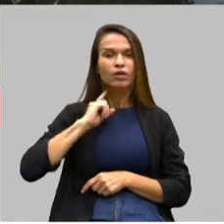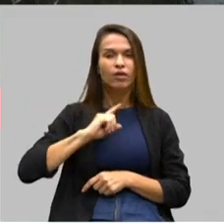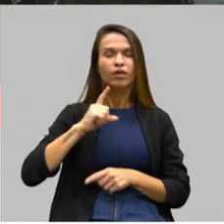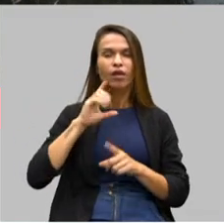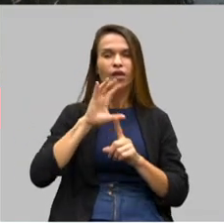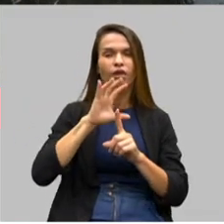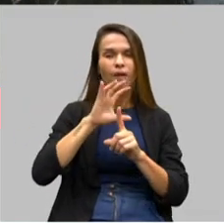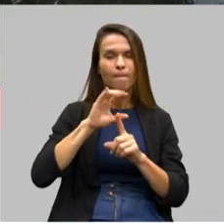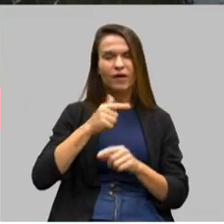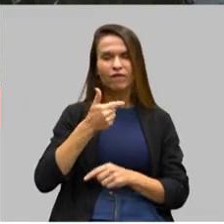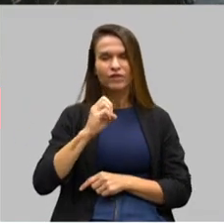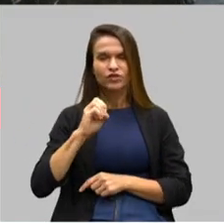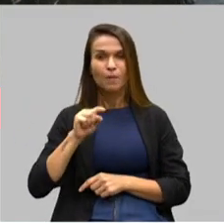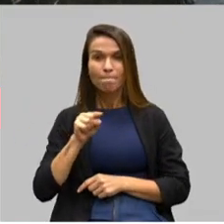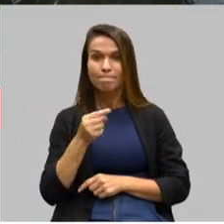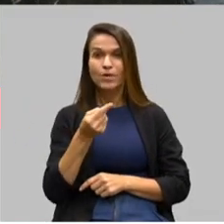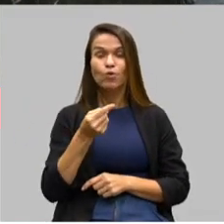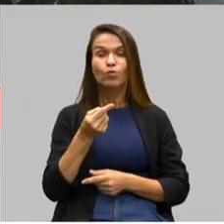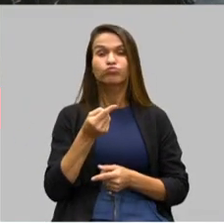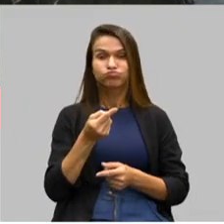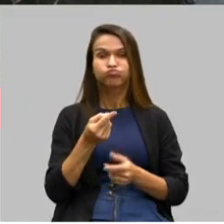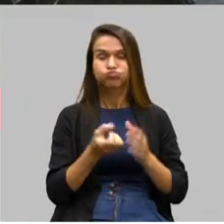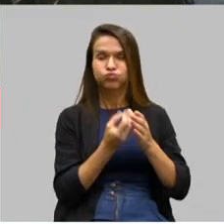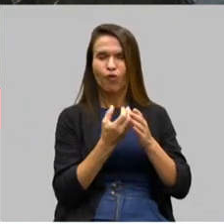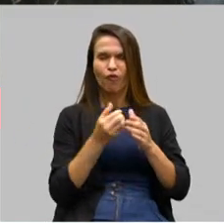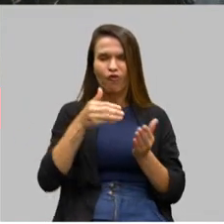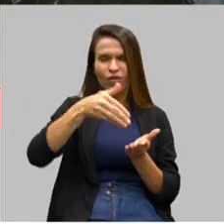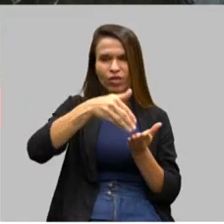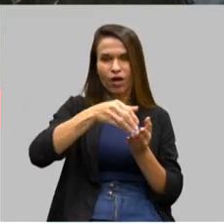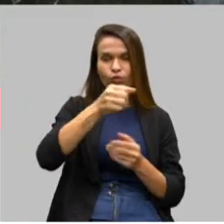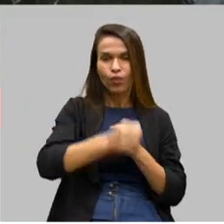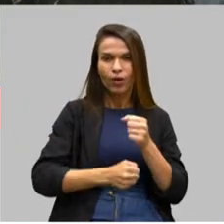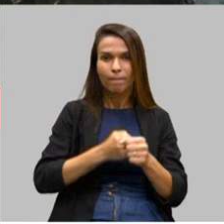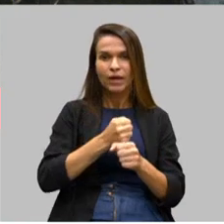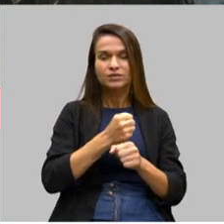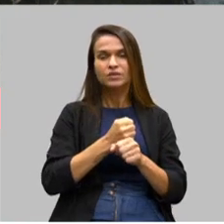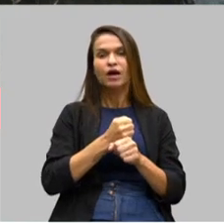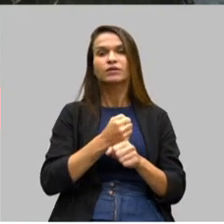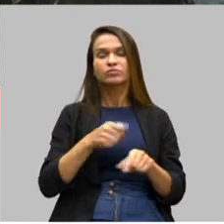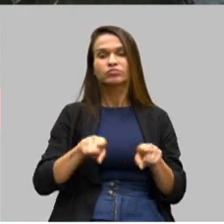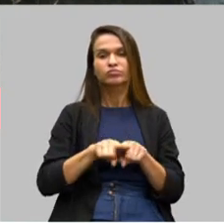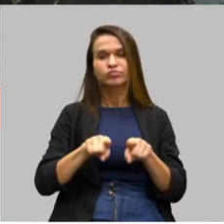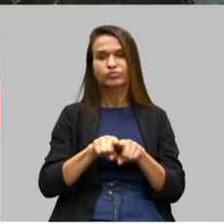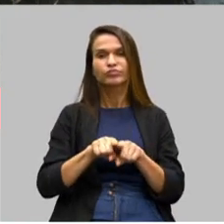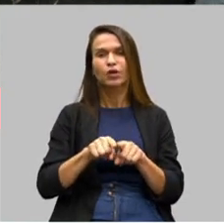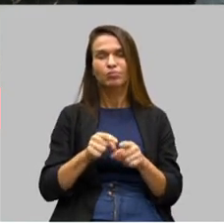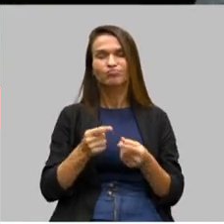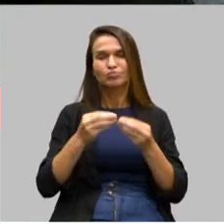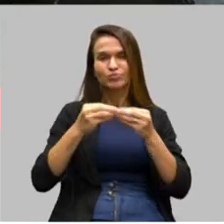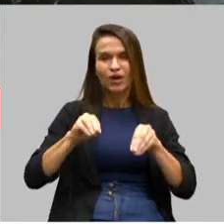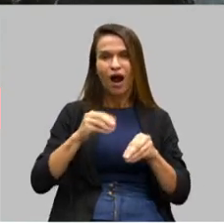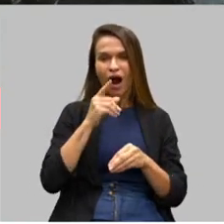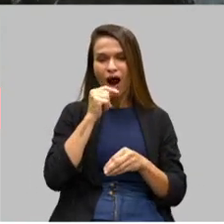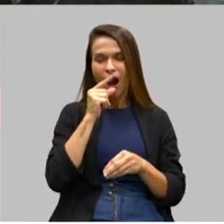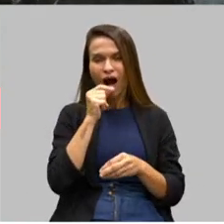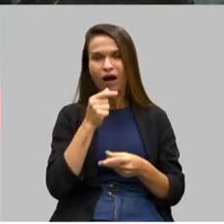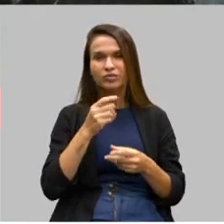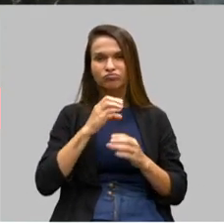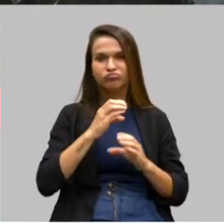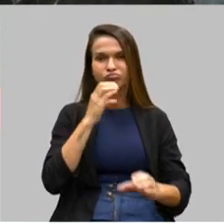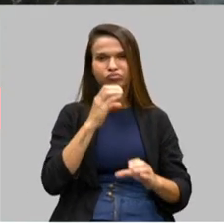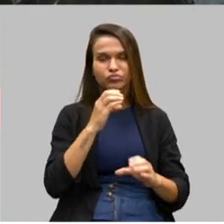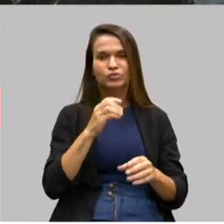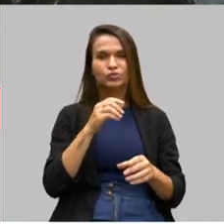320 mil produtores no fim do ano passado e comprometeram o abastecimento de água de quase 80% das propriedades